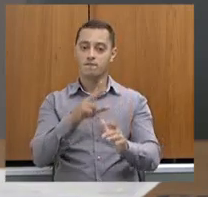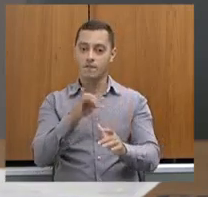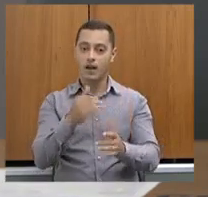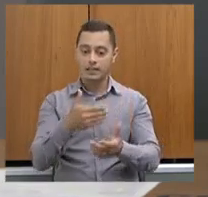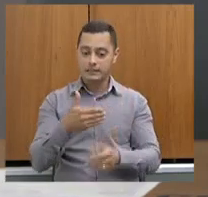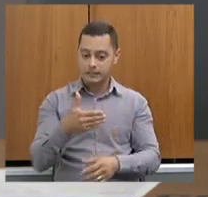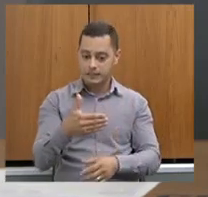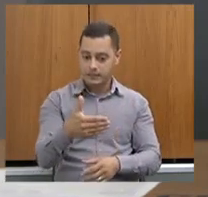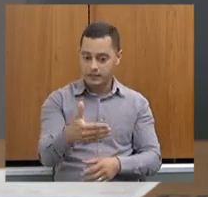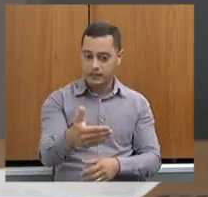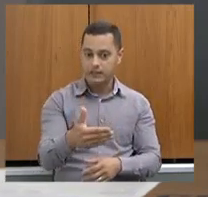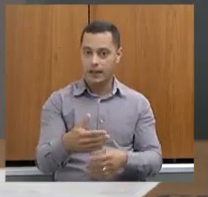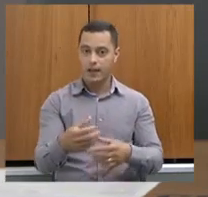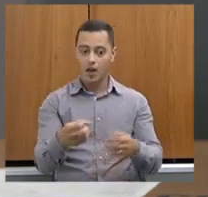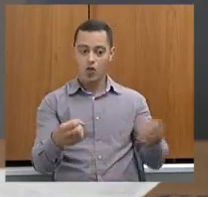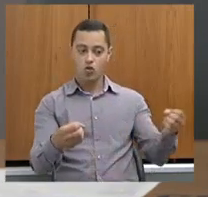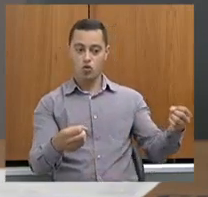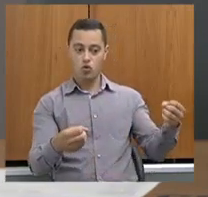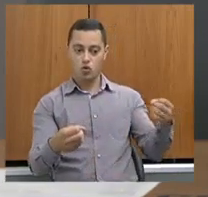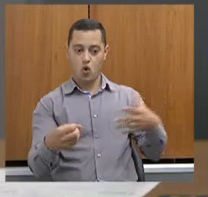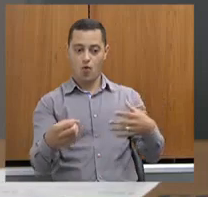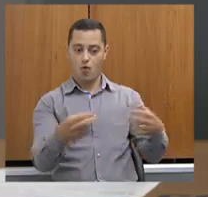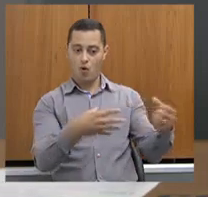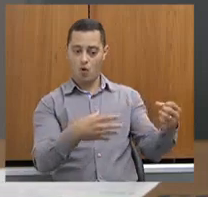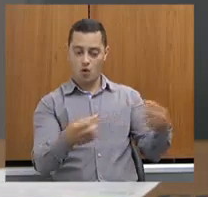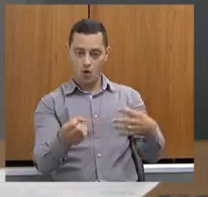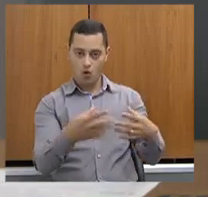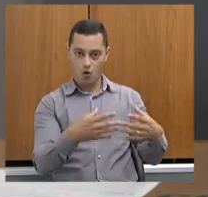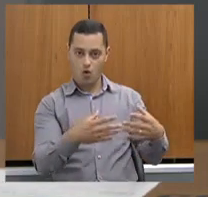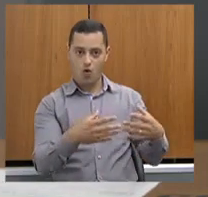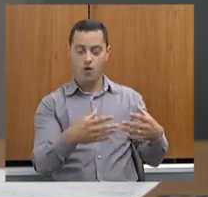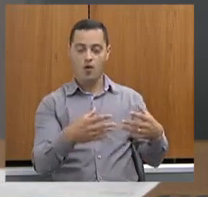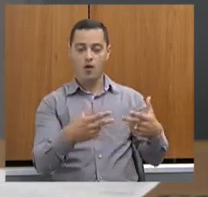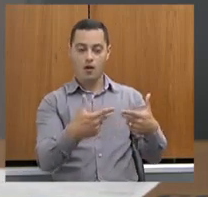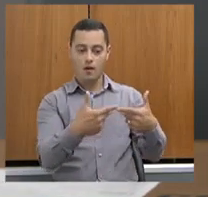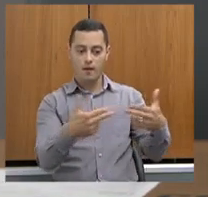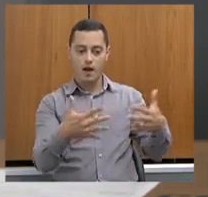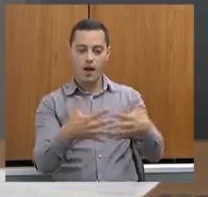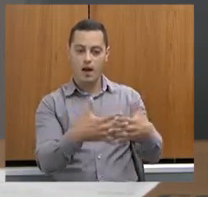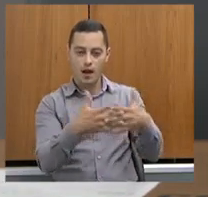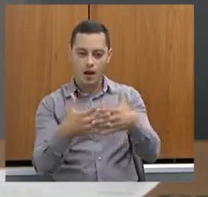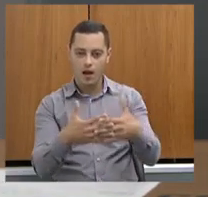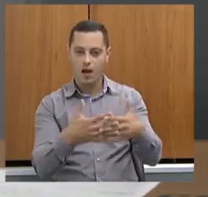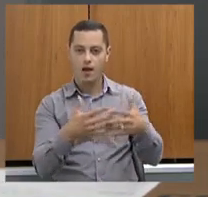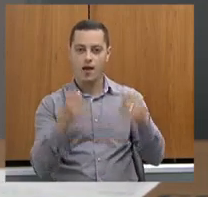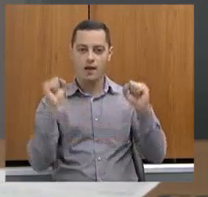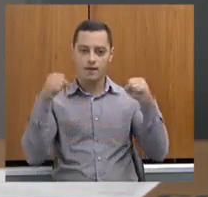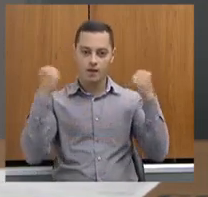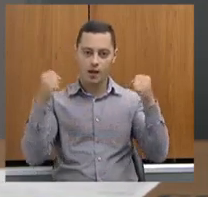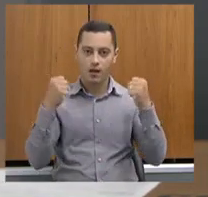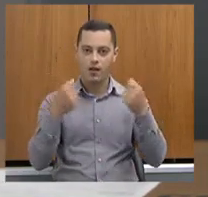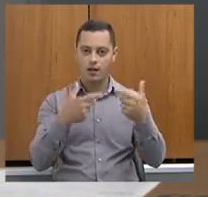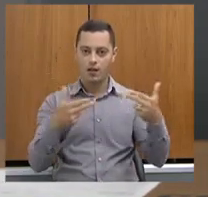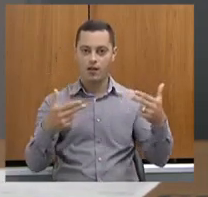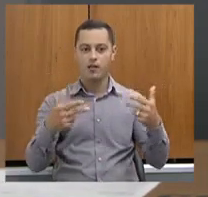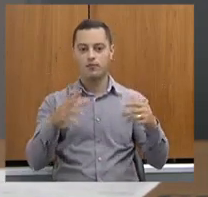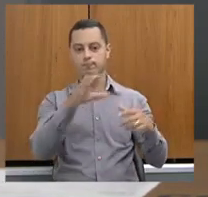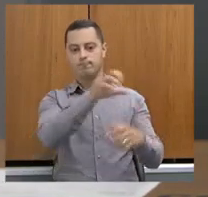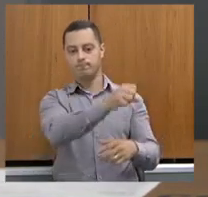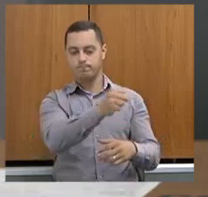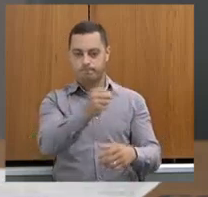que garante a condição de equipamentos para uma nova fração que será lá em